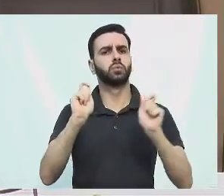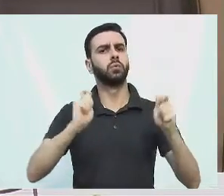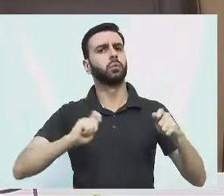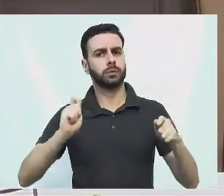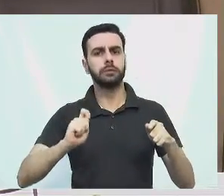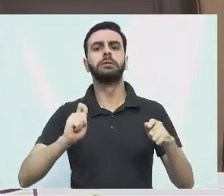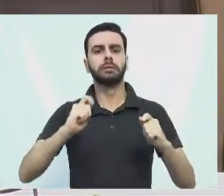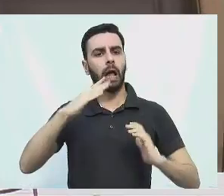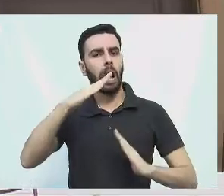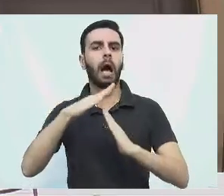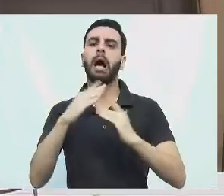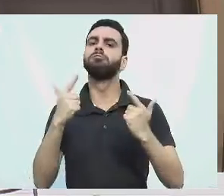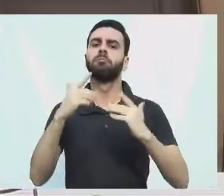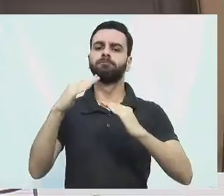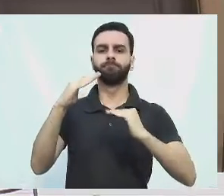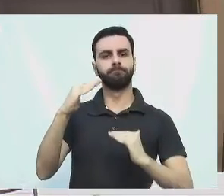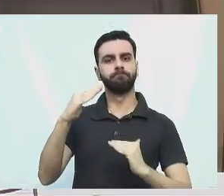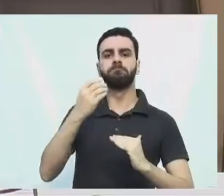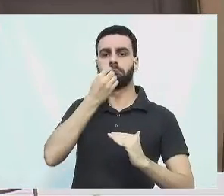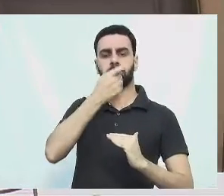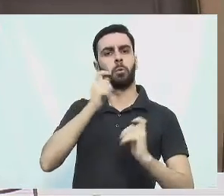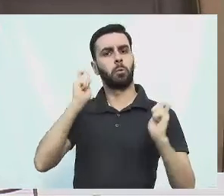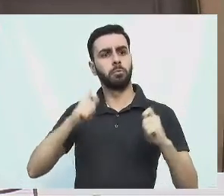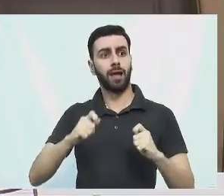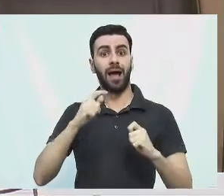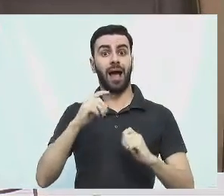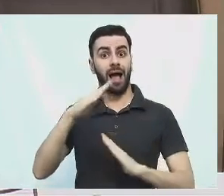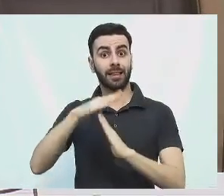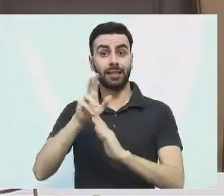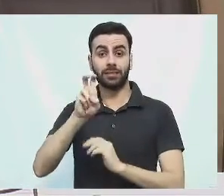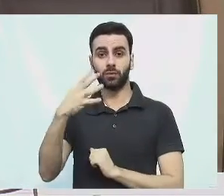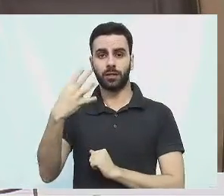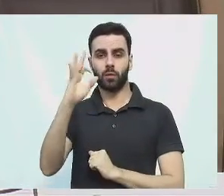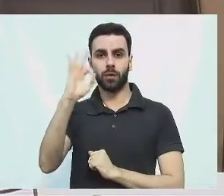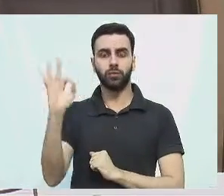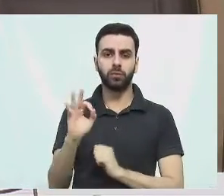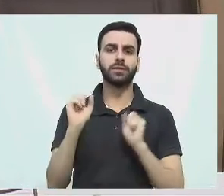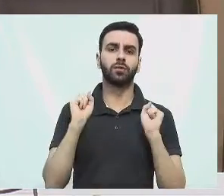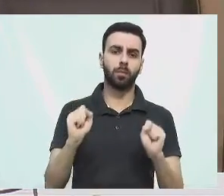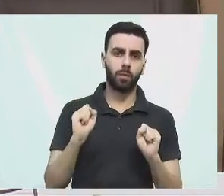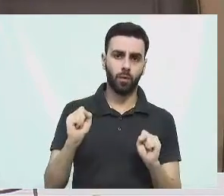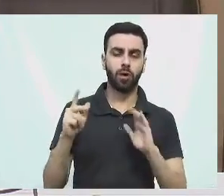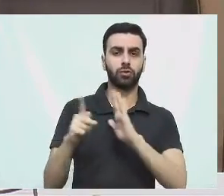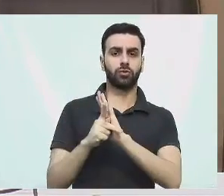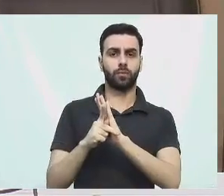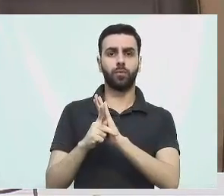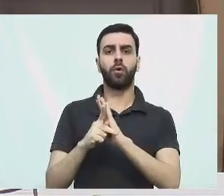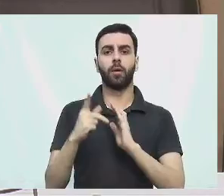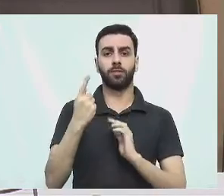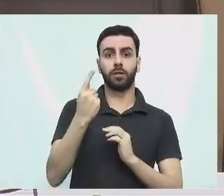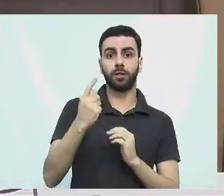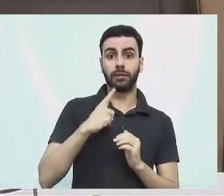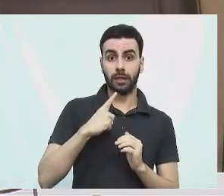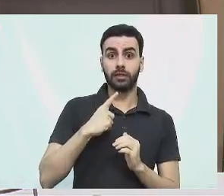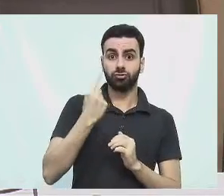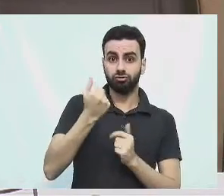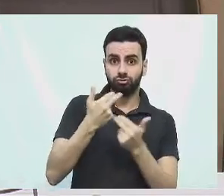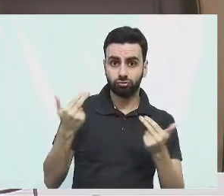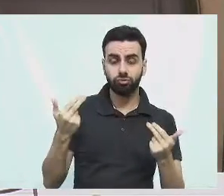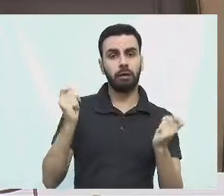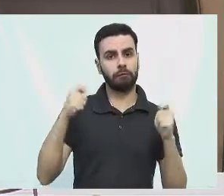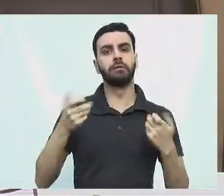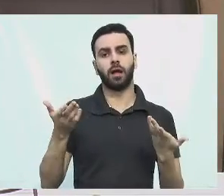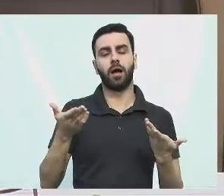legais, né, podendo investir em até 54% do recurso do município, de forma